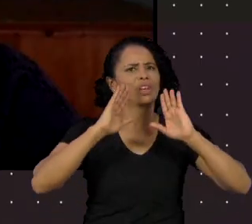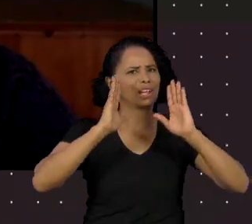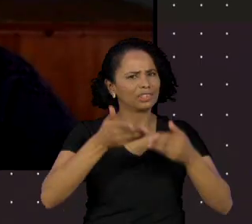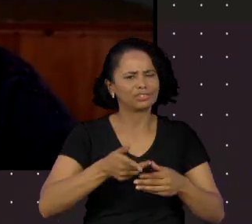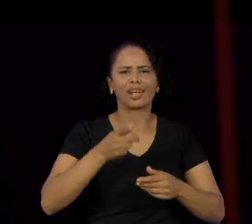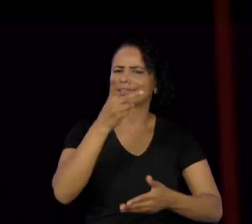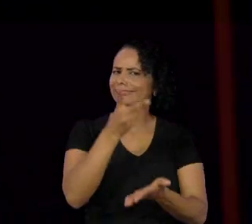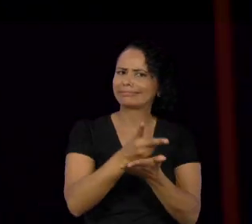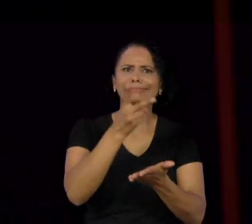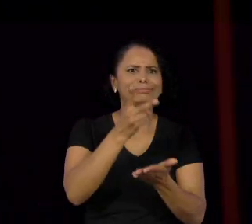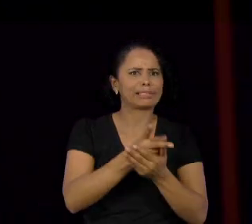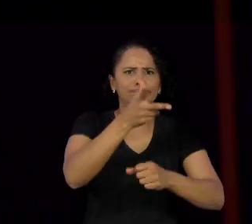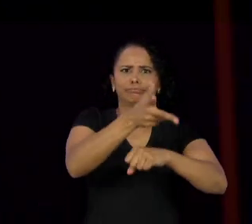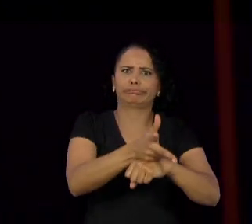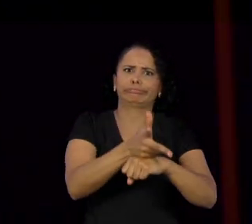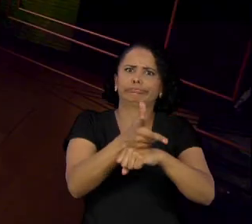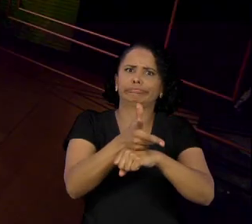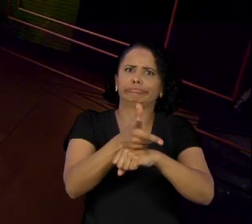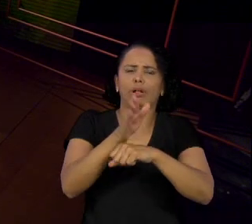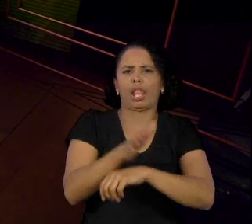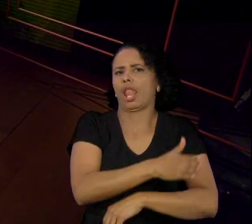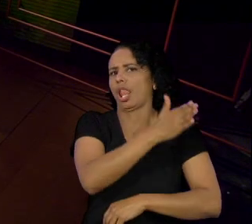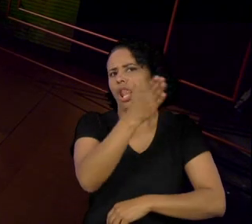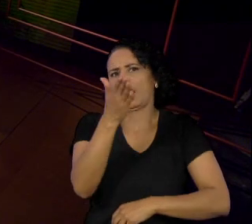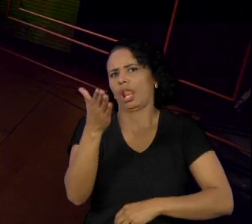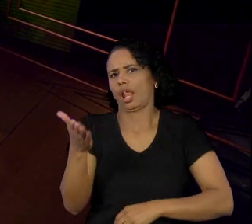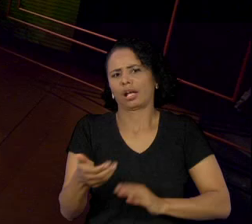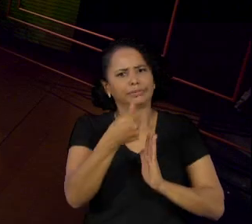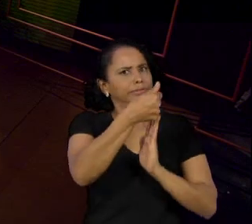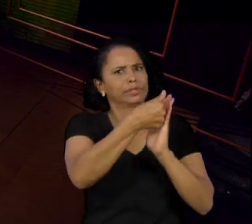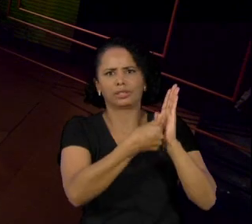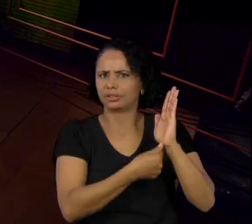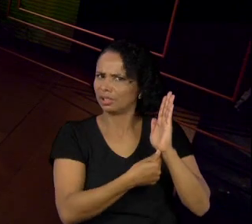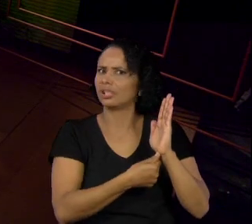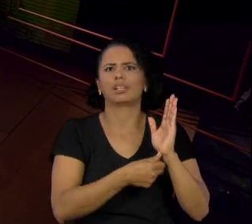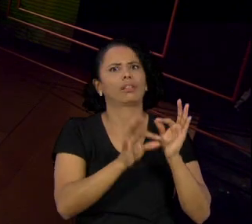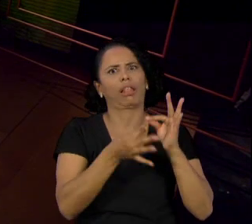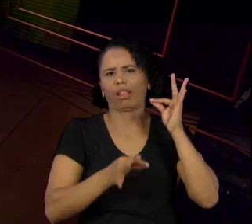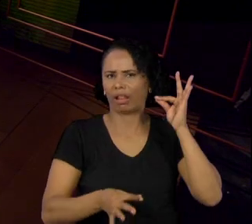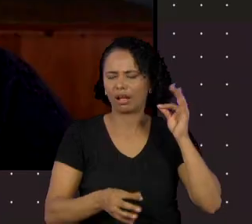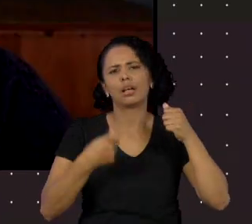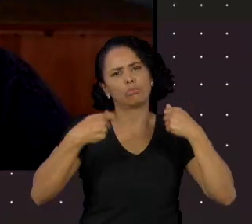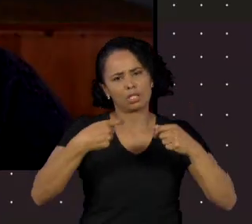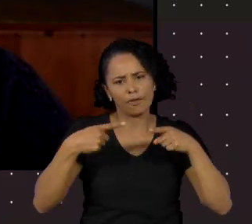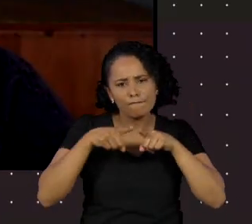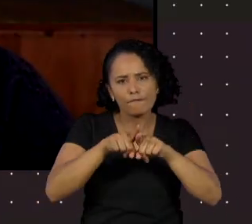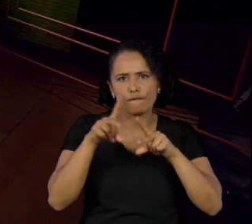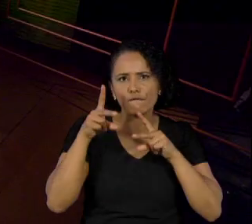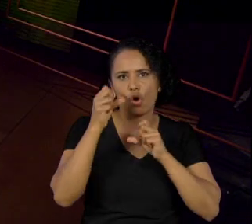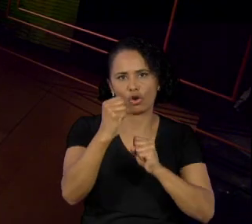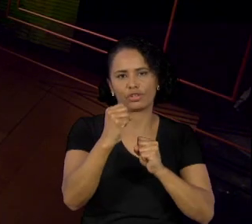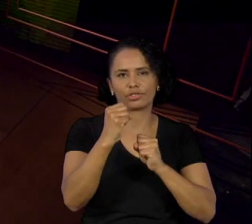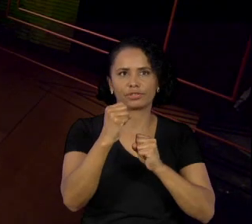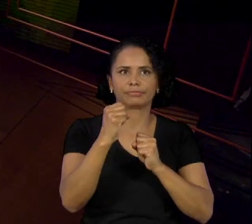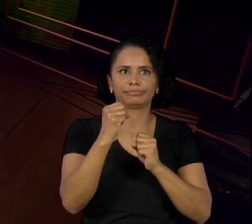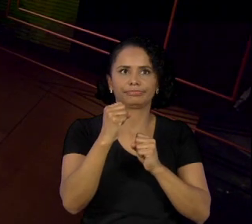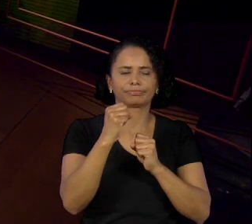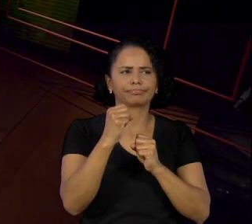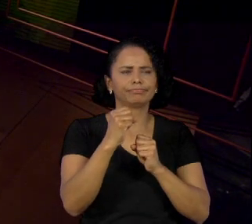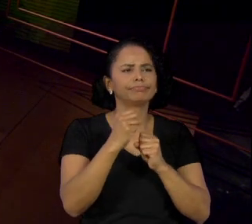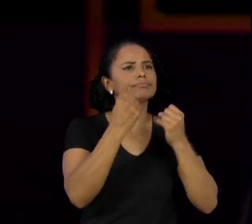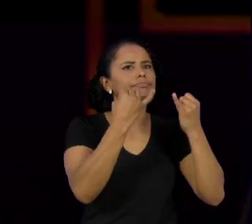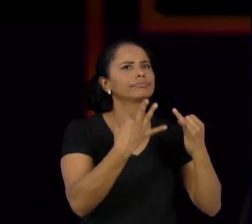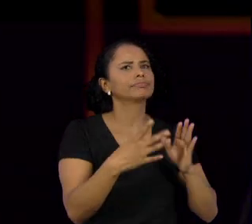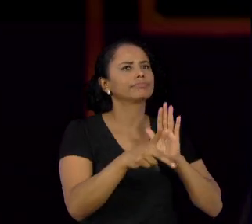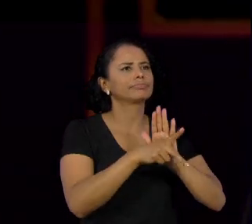cenas, muito texto, então você tem que encontrar parceiros fortes ali para estarem do seu lado. Vamos falar mais um pouco de cinema, Débora.